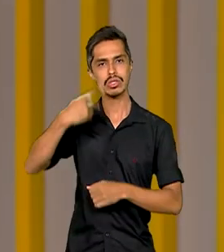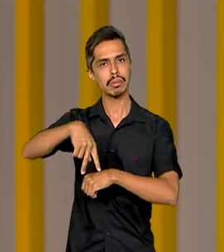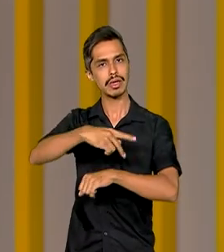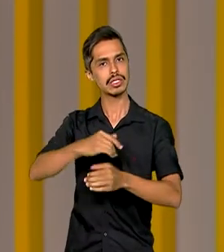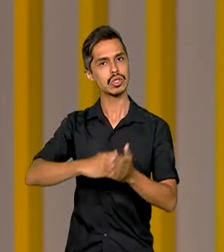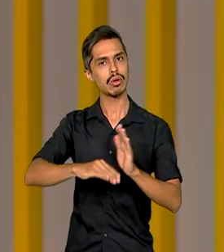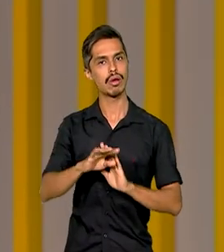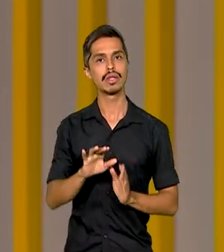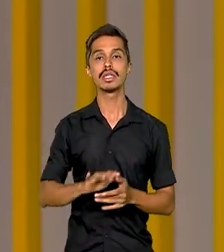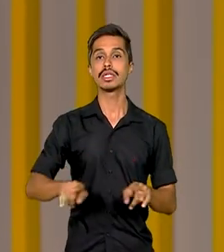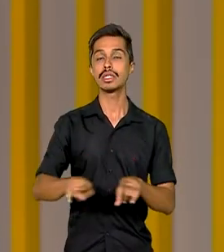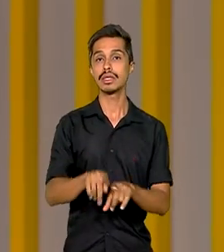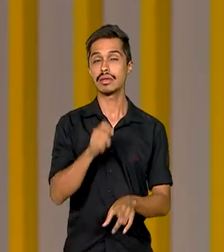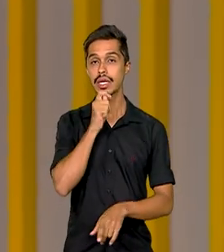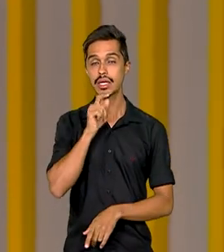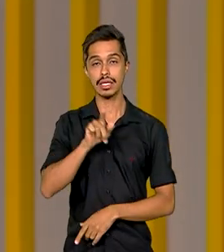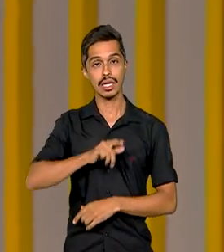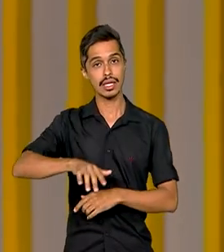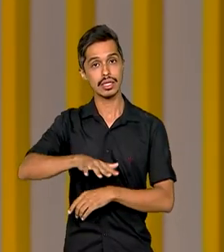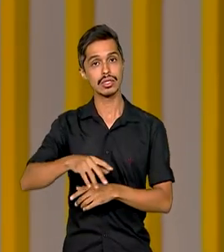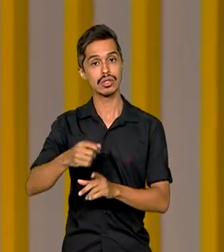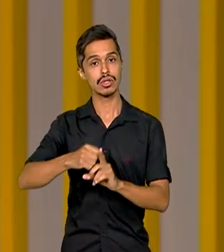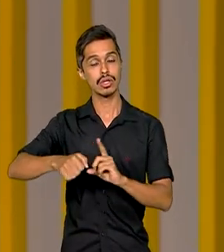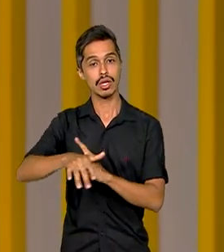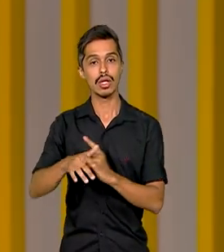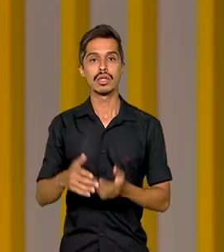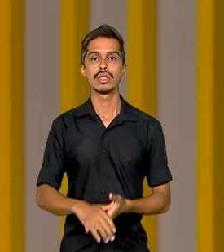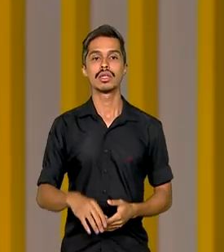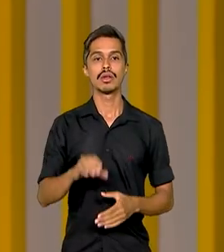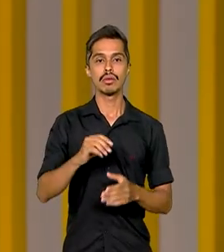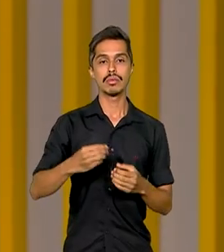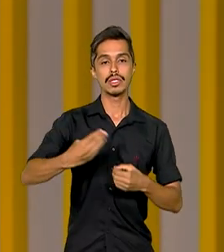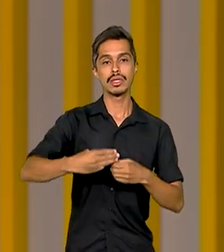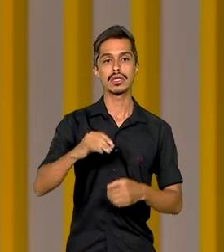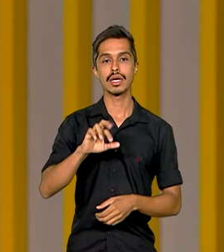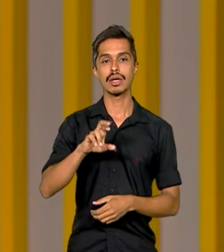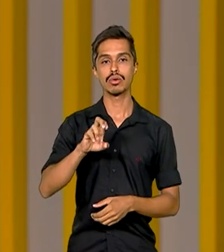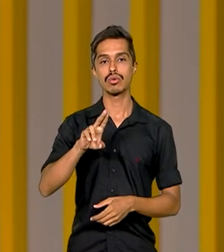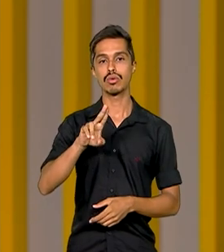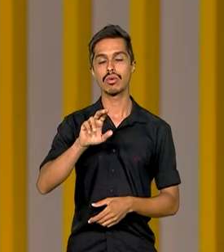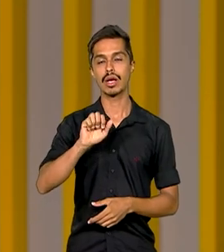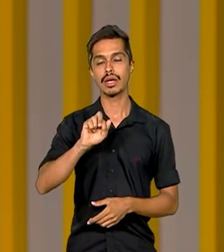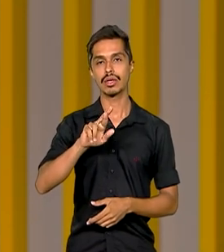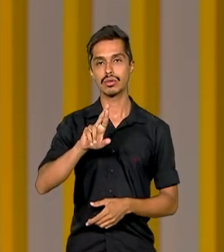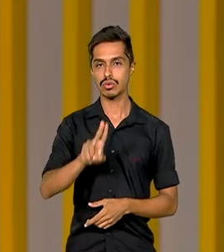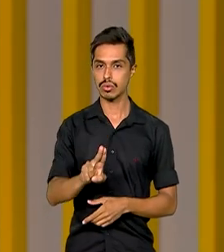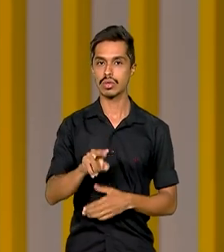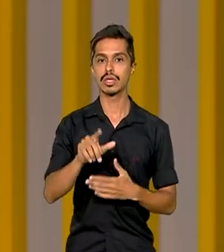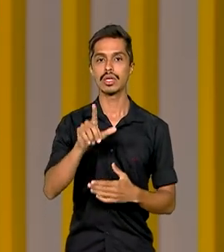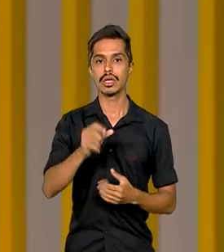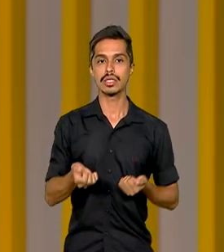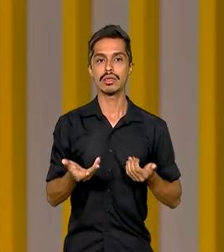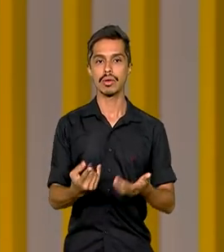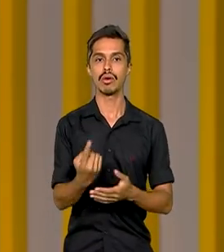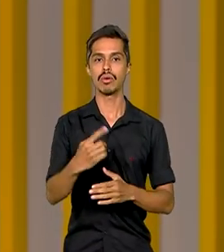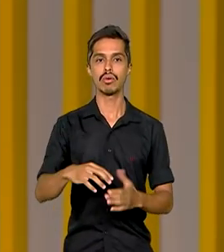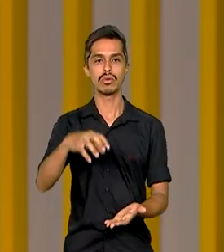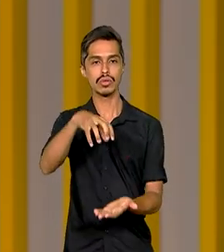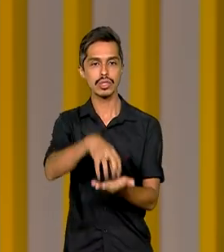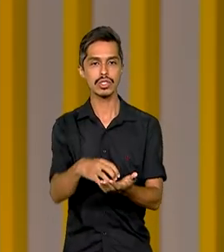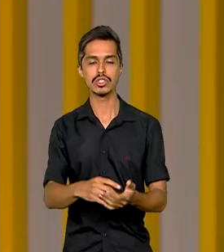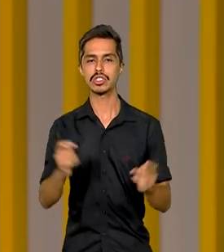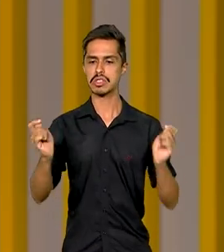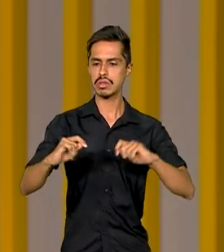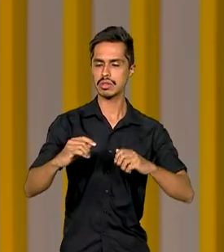E ainda na área social, o município de Caruaru, em Pernambuco, recebeu um centro de qualificação e